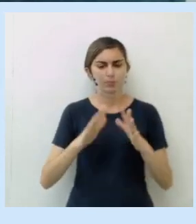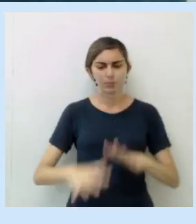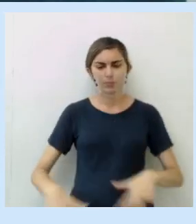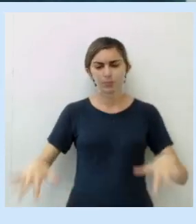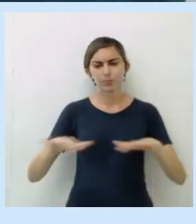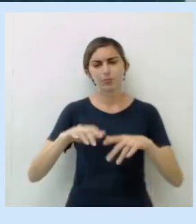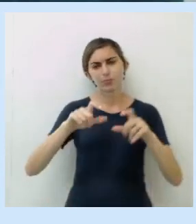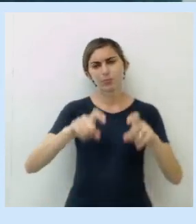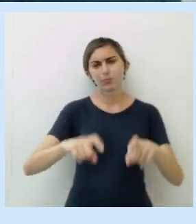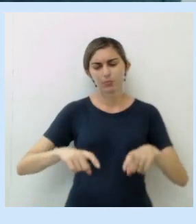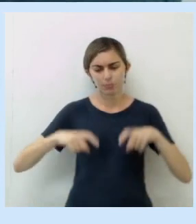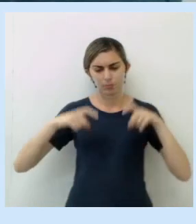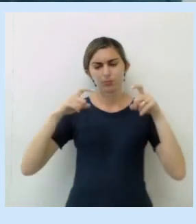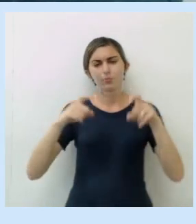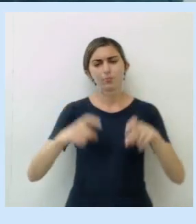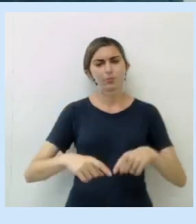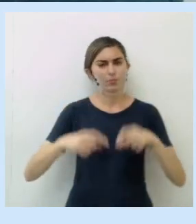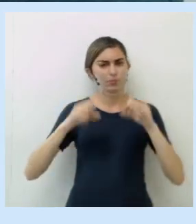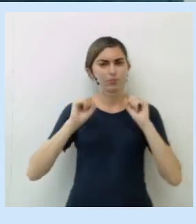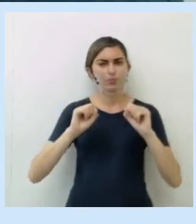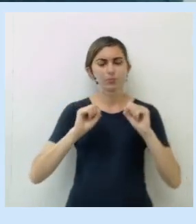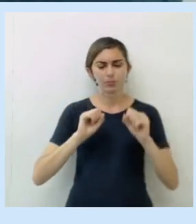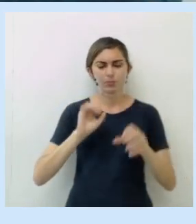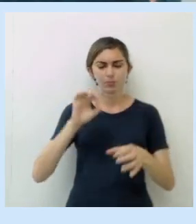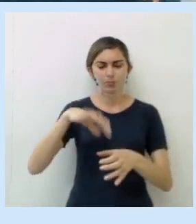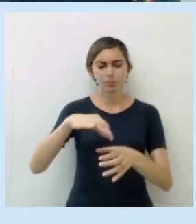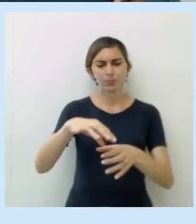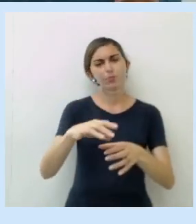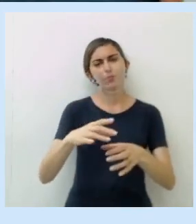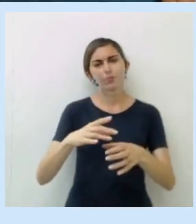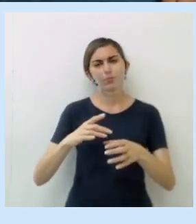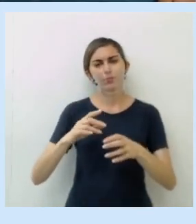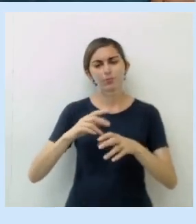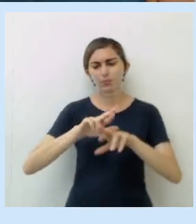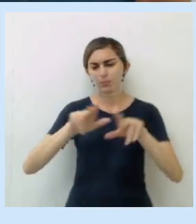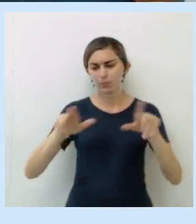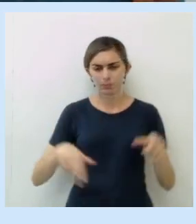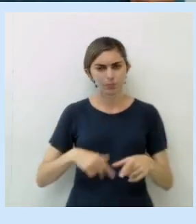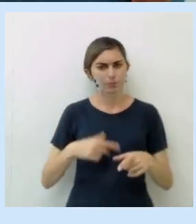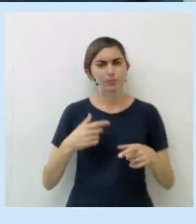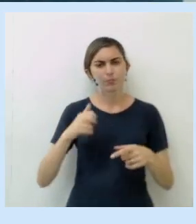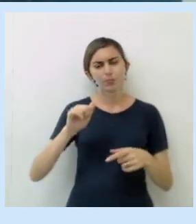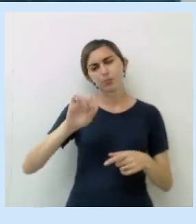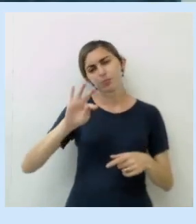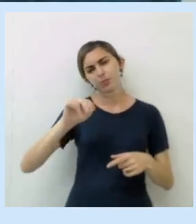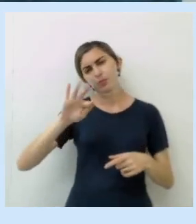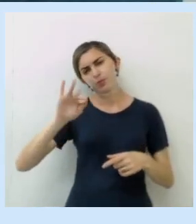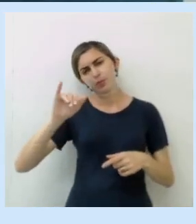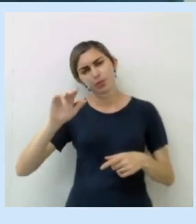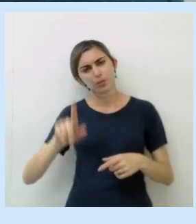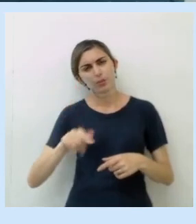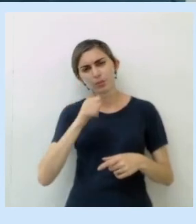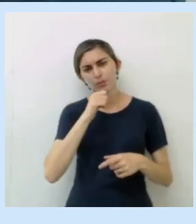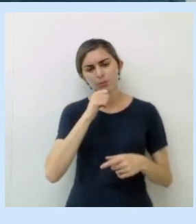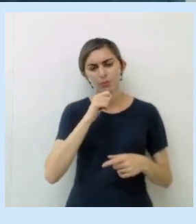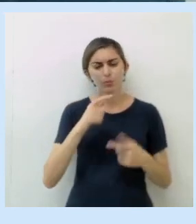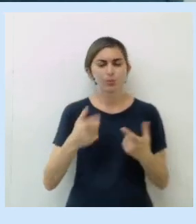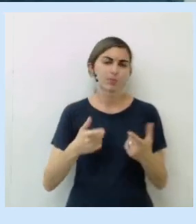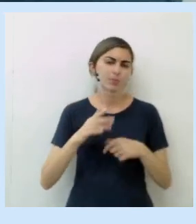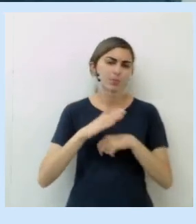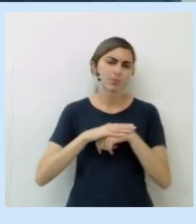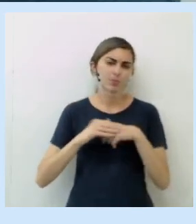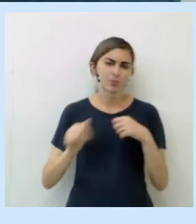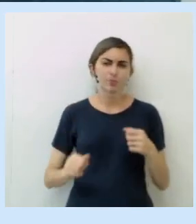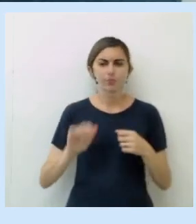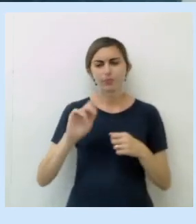espaço agrícola. Podem se cultivar certas espécies em condições artificiais, sem solo, que a gente vai chamar